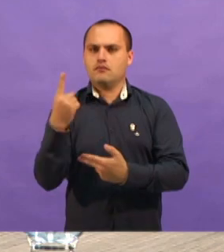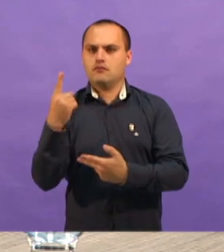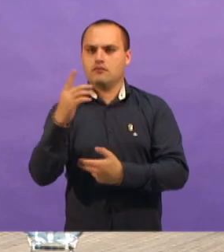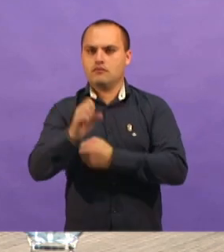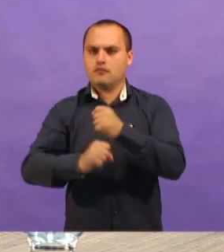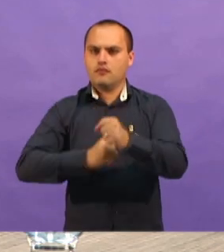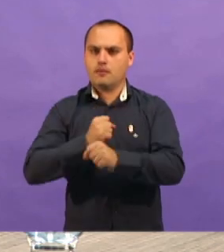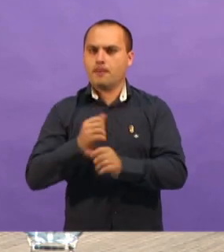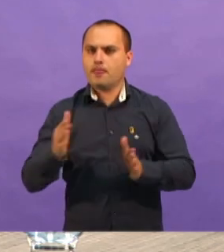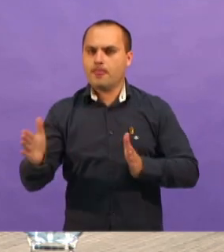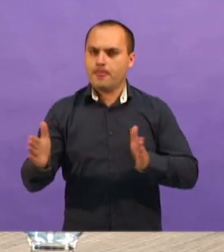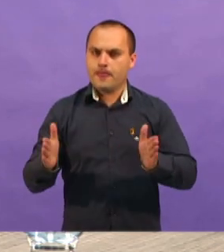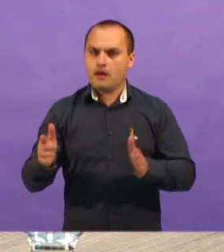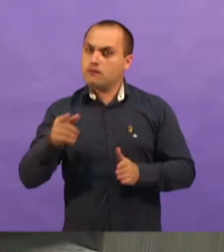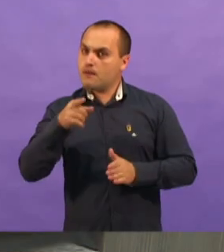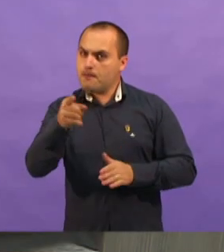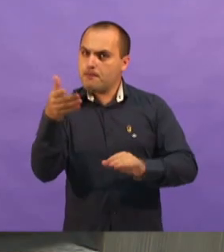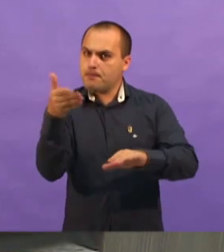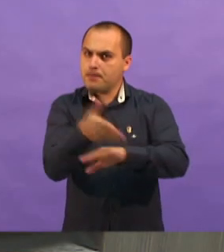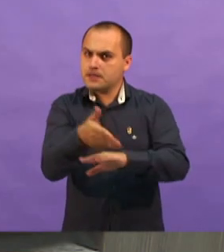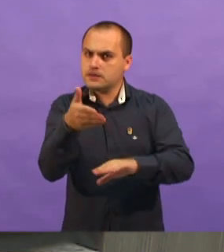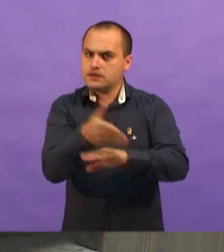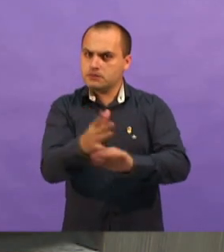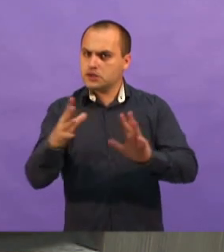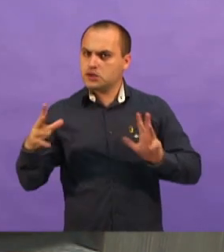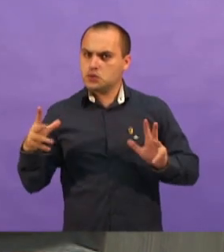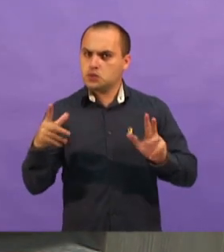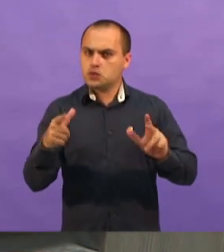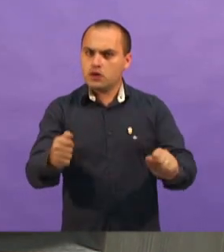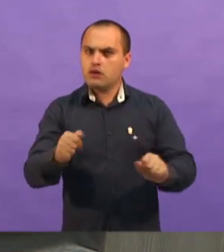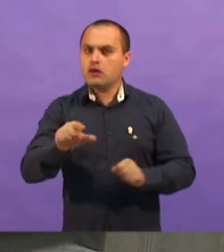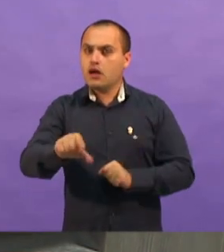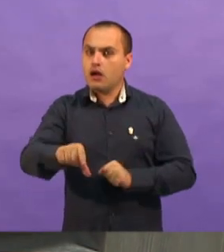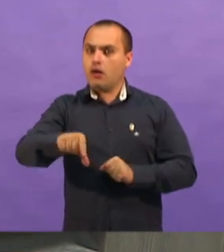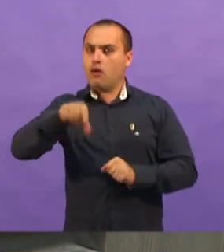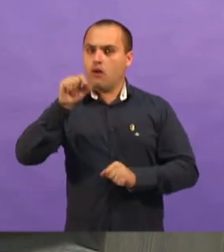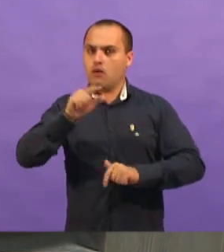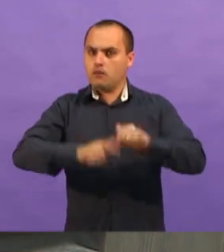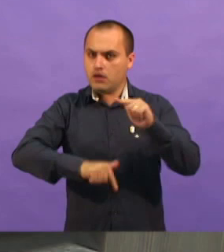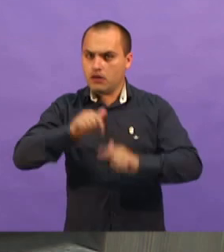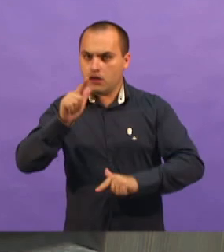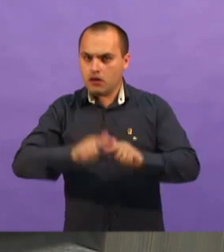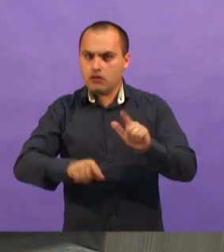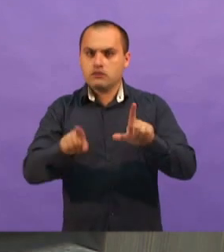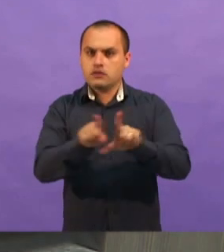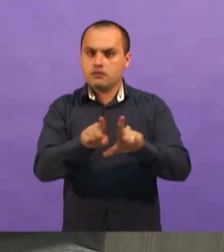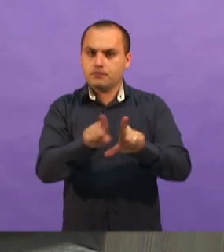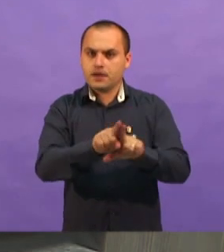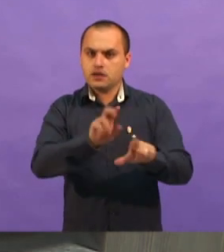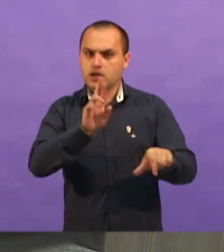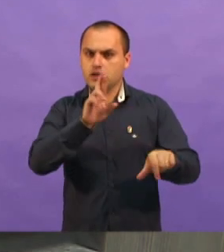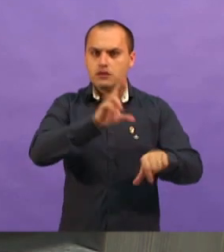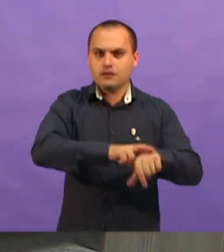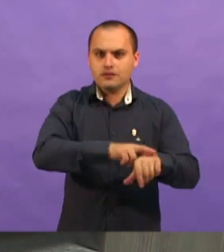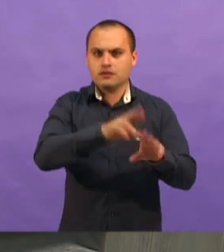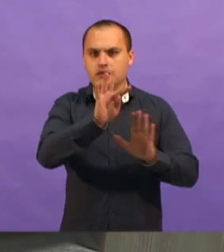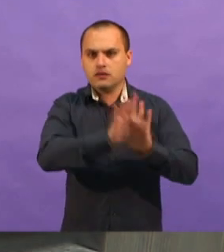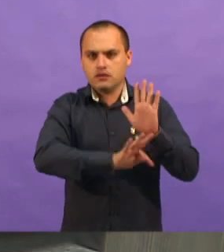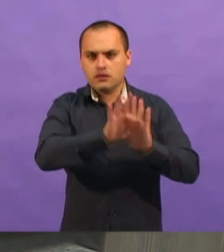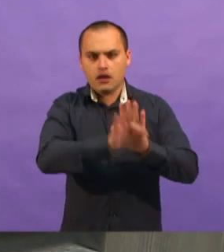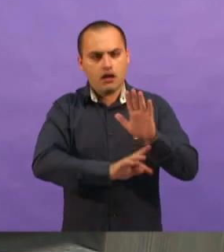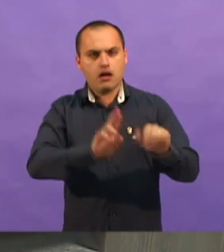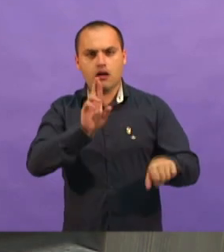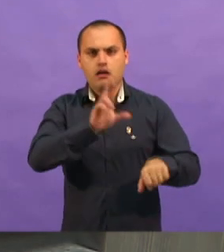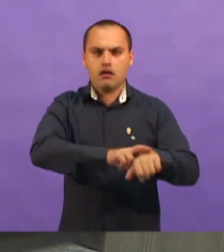os processos, desde a escolha do material até a revisão dos textos, a revisão do material,